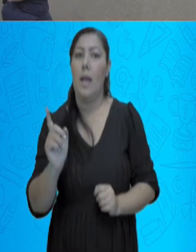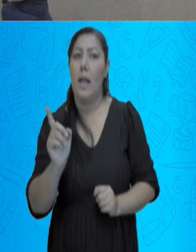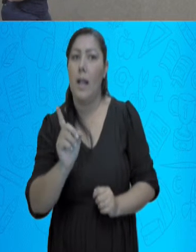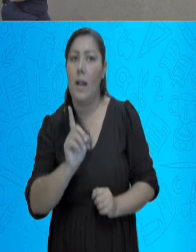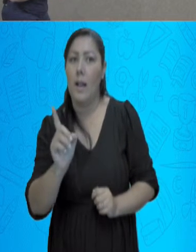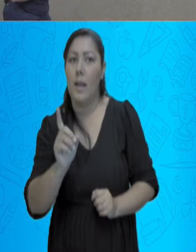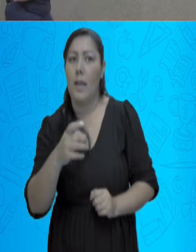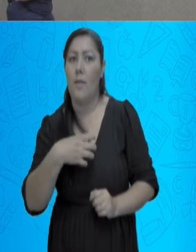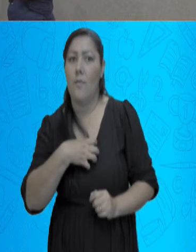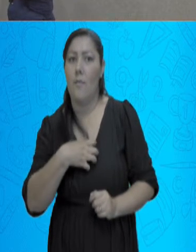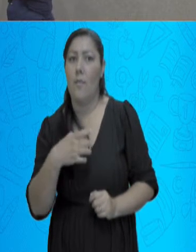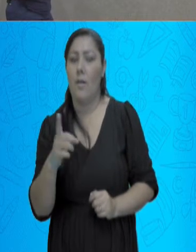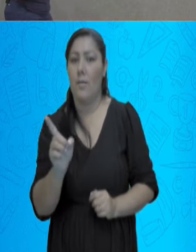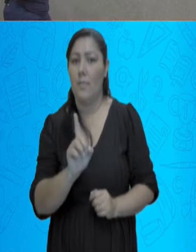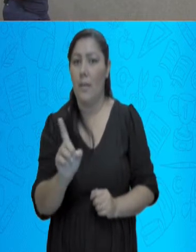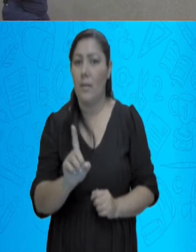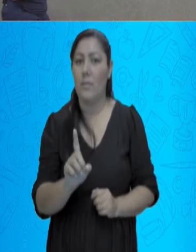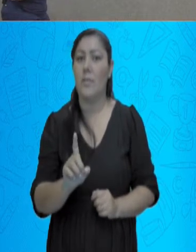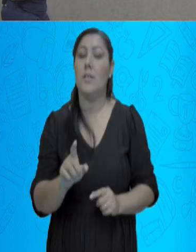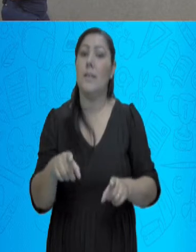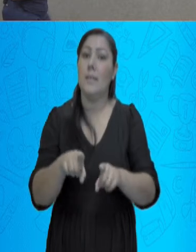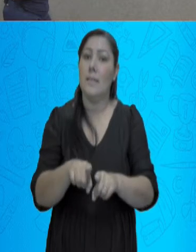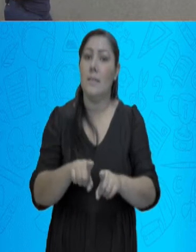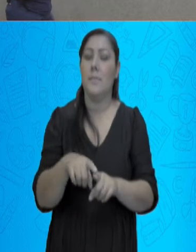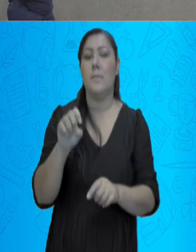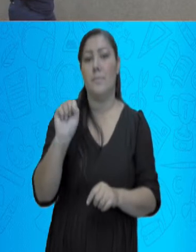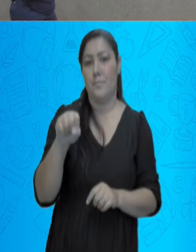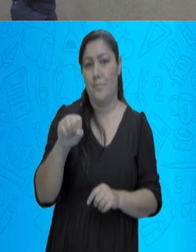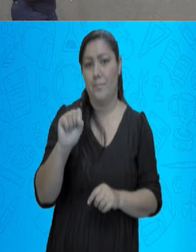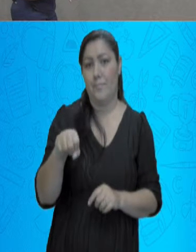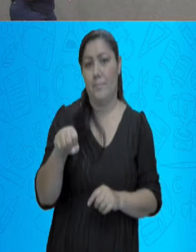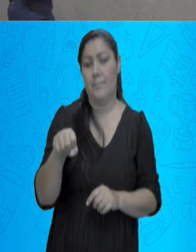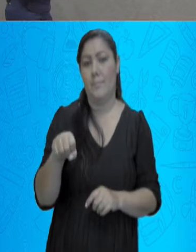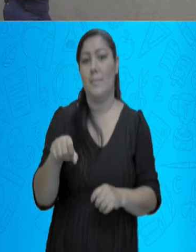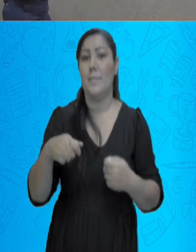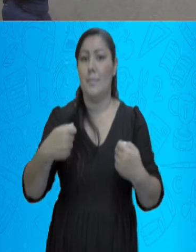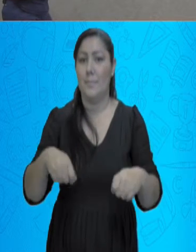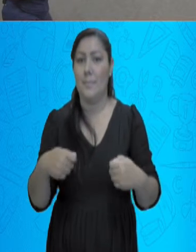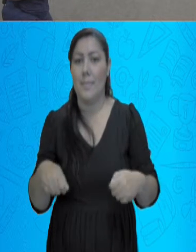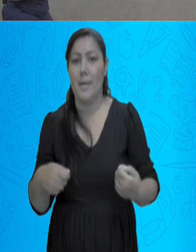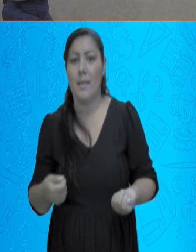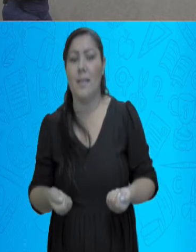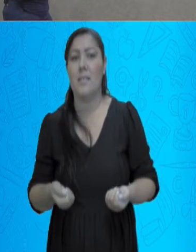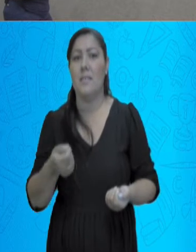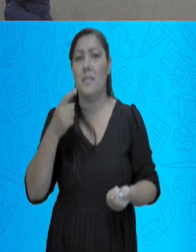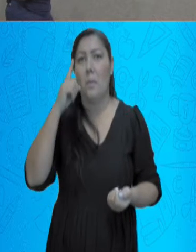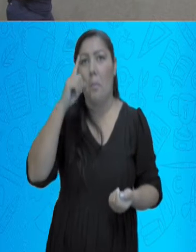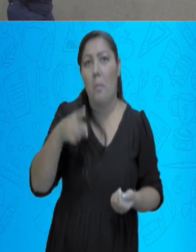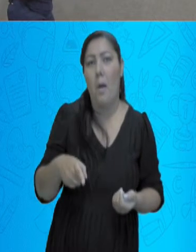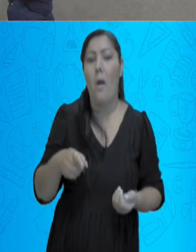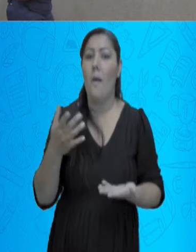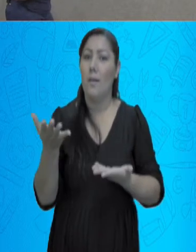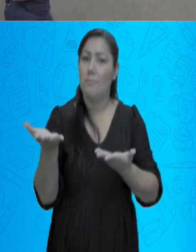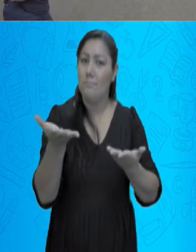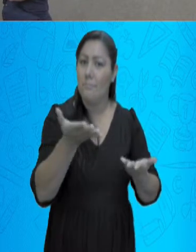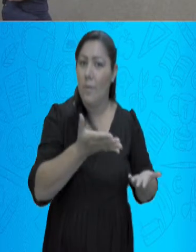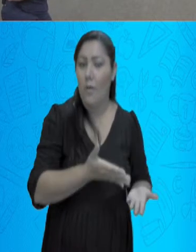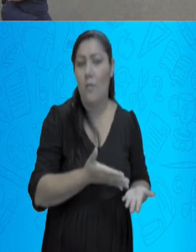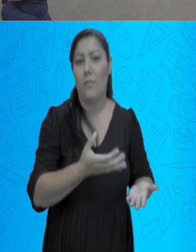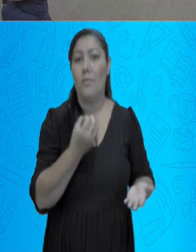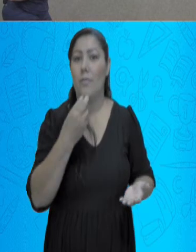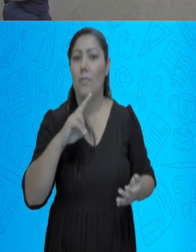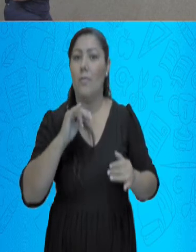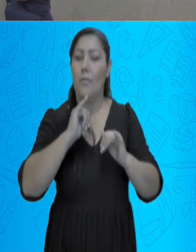na positiva, mas eles precisam sugerir algo, seja uma ordem, um convite ou um